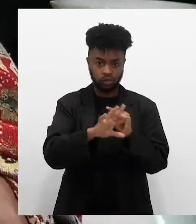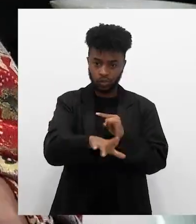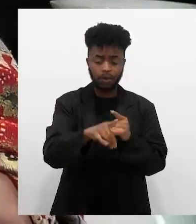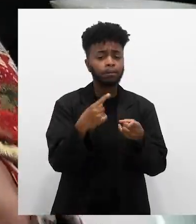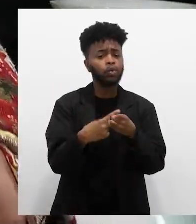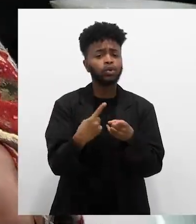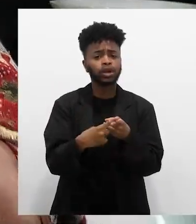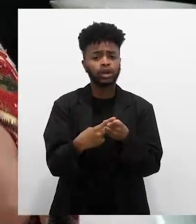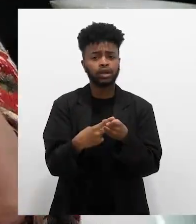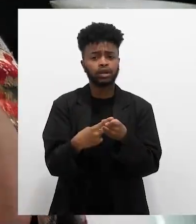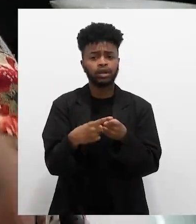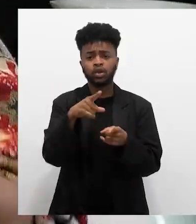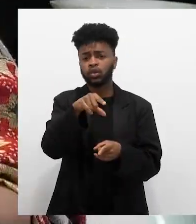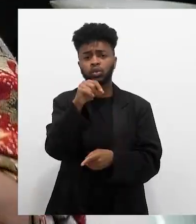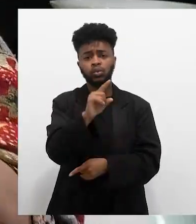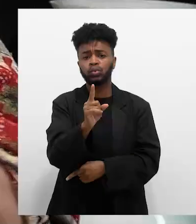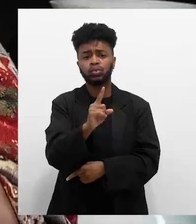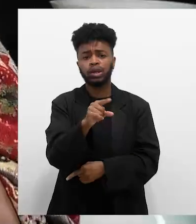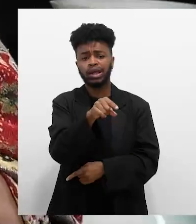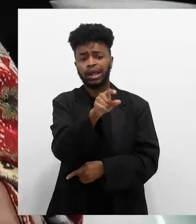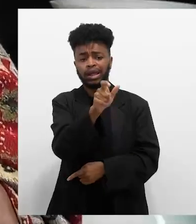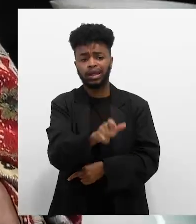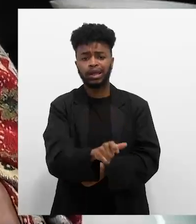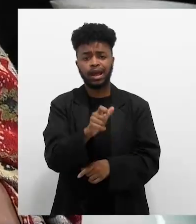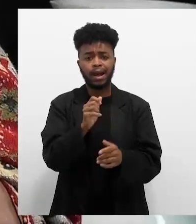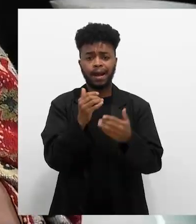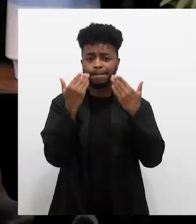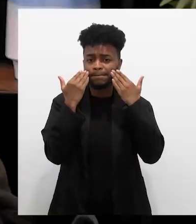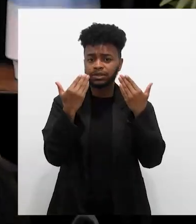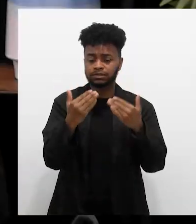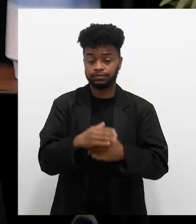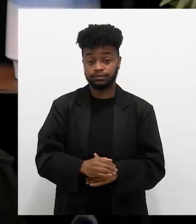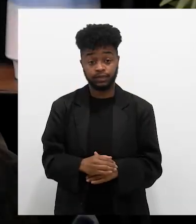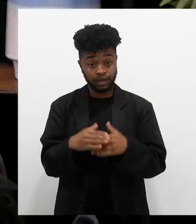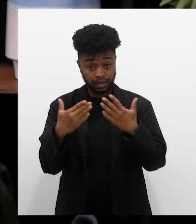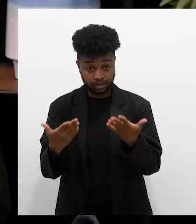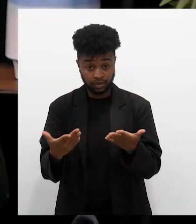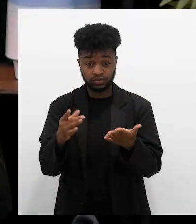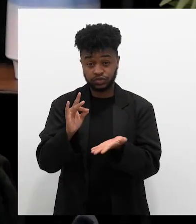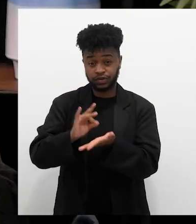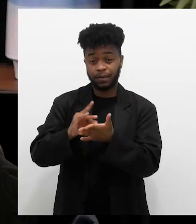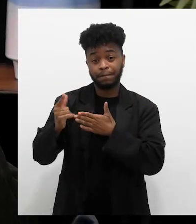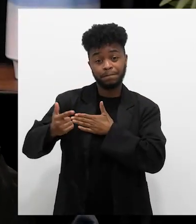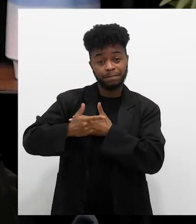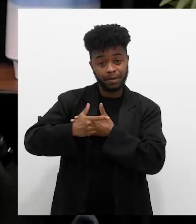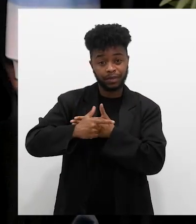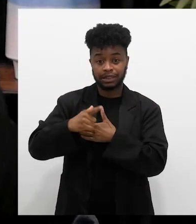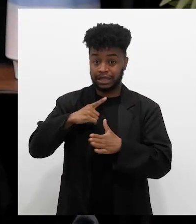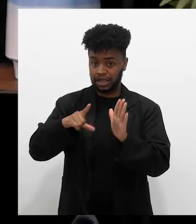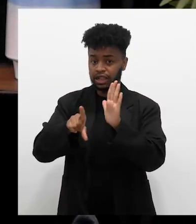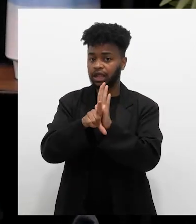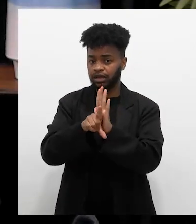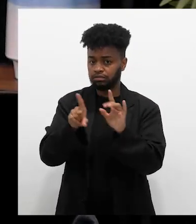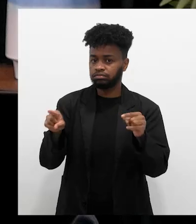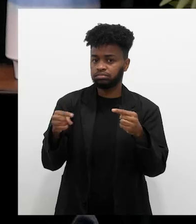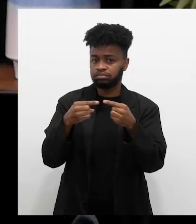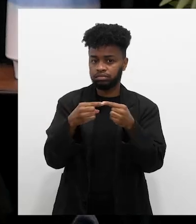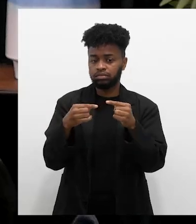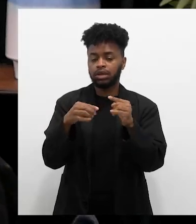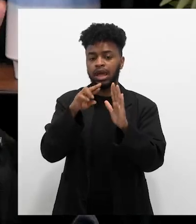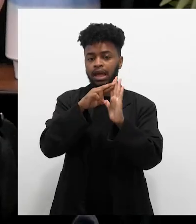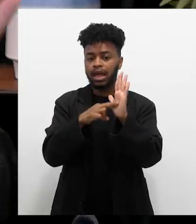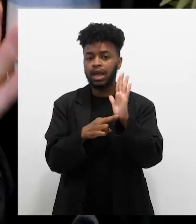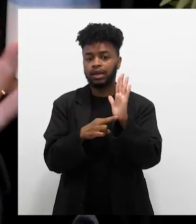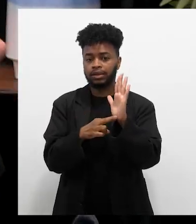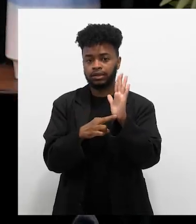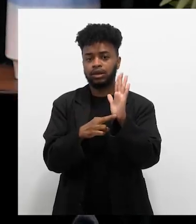foi. Não foi. Por que não foi ele a apresentar? Então, porque essa função é definida, tem uma lei para a eleição papal, se